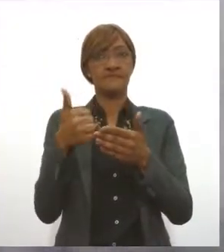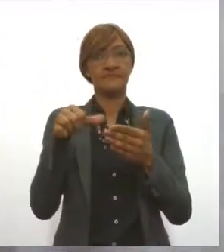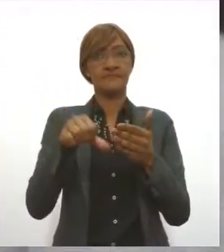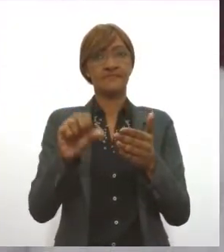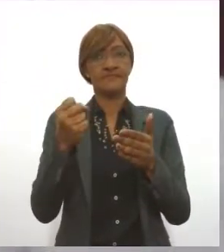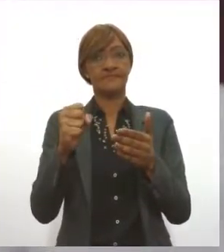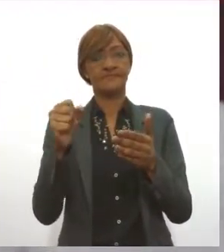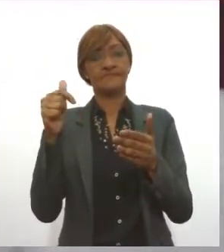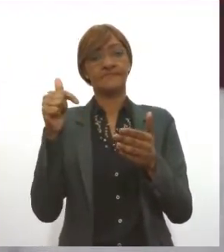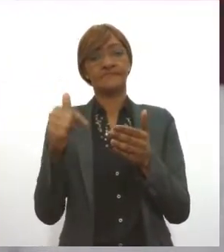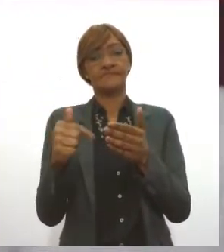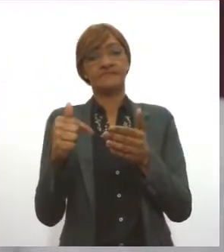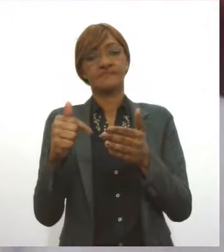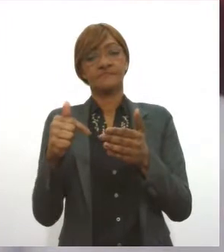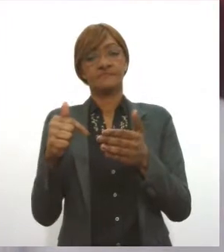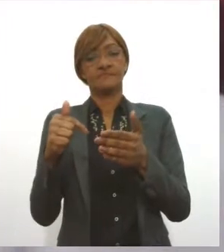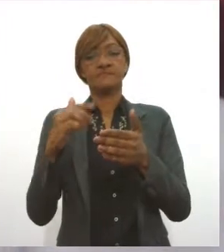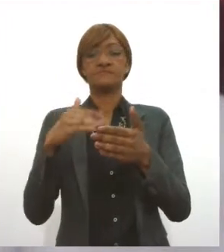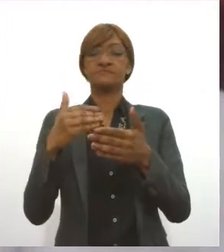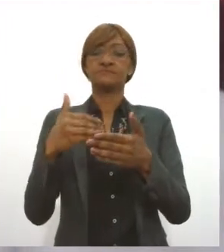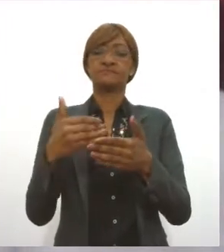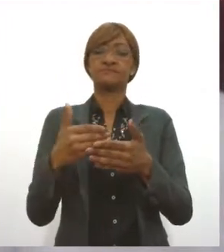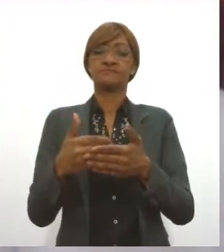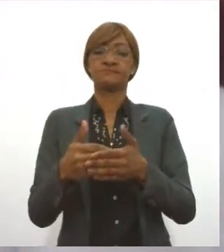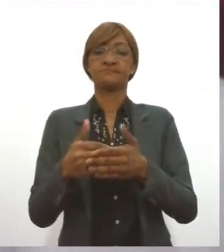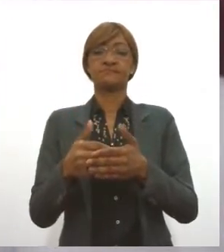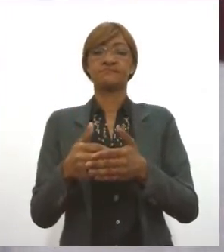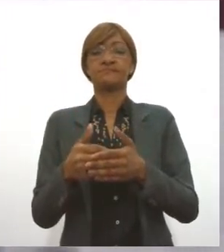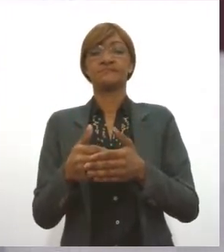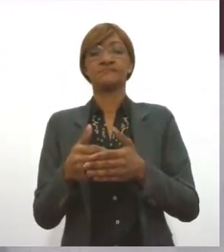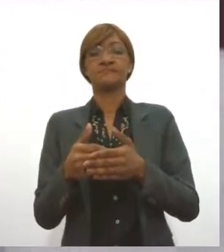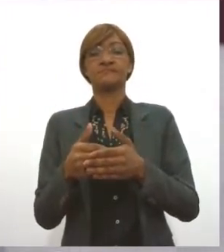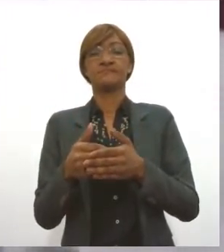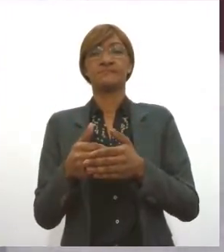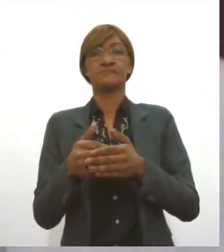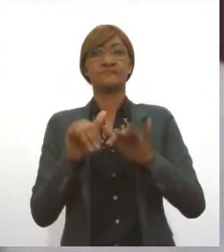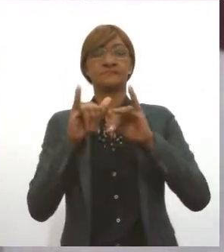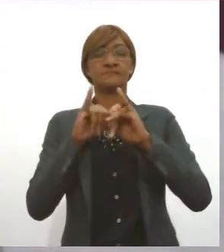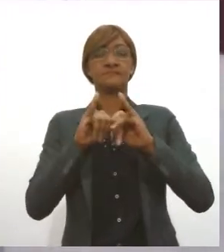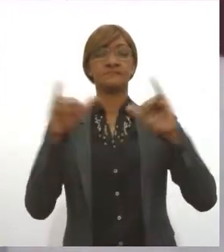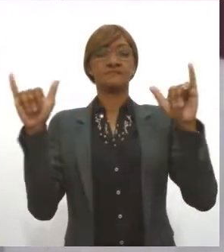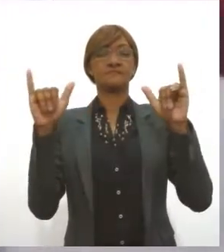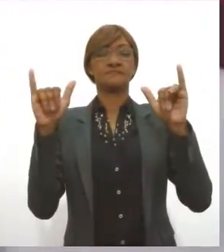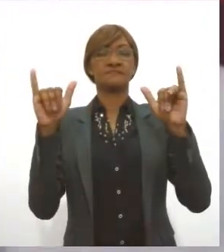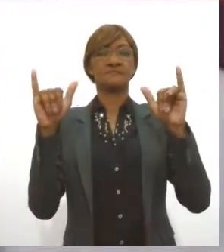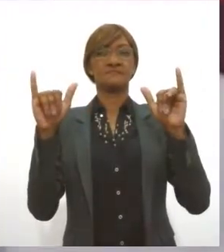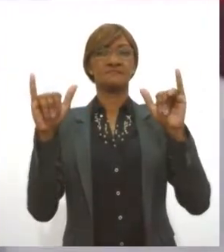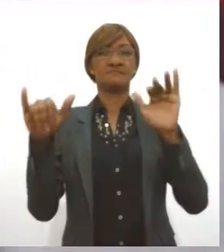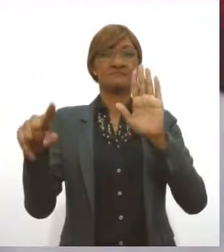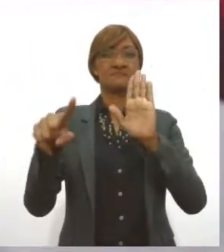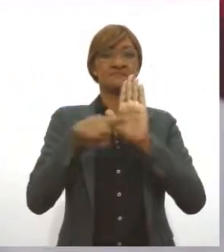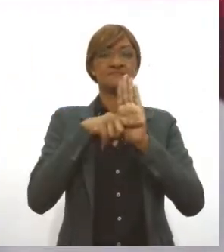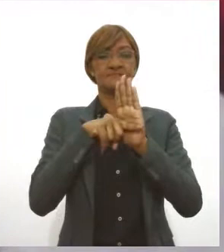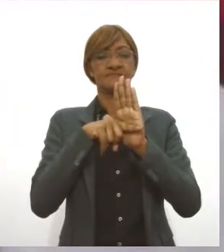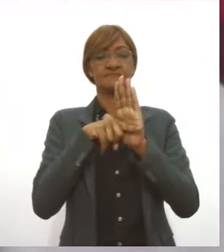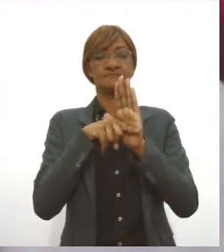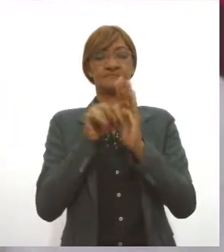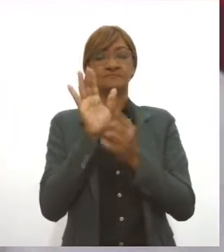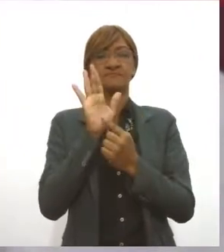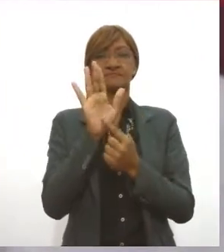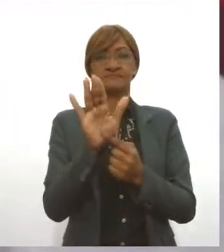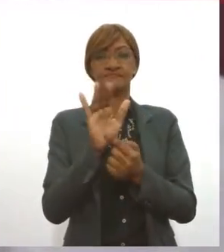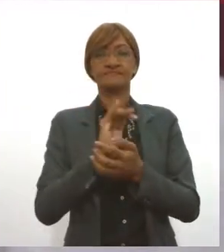1987. A notícia mais negativa que a gente tem que revelar é